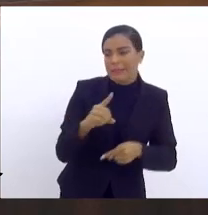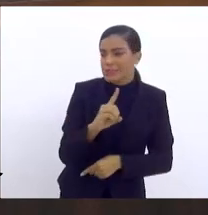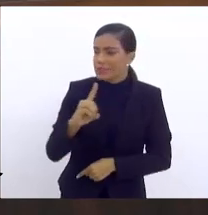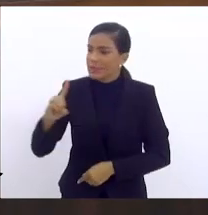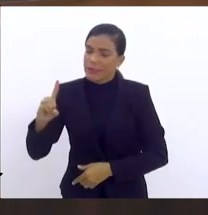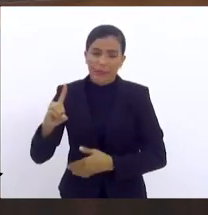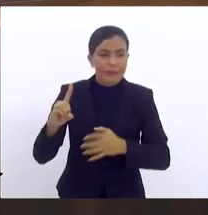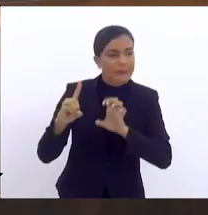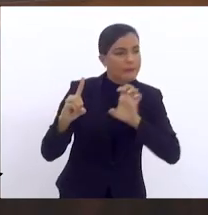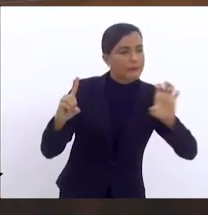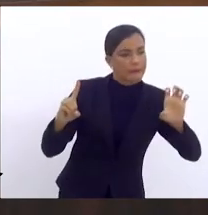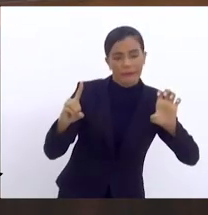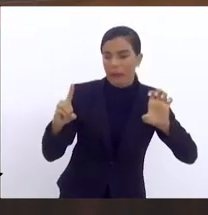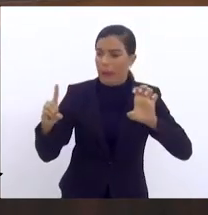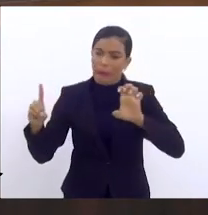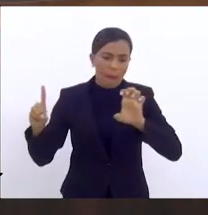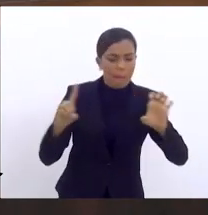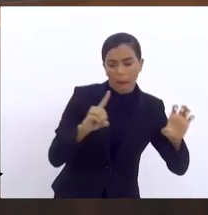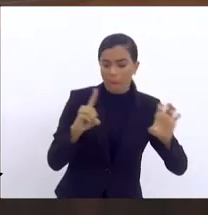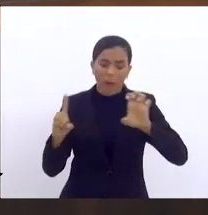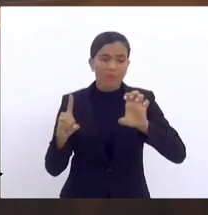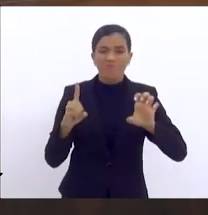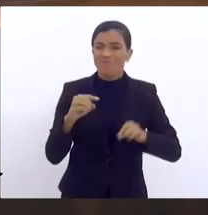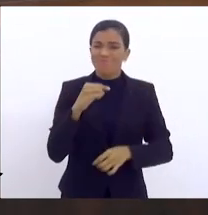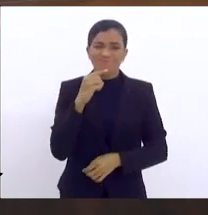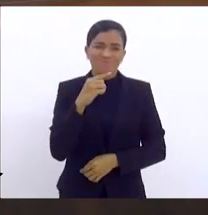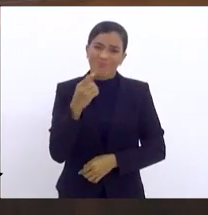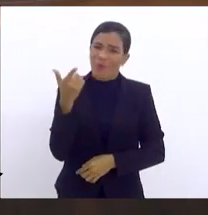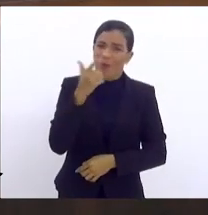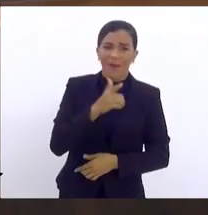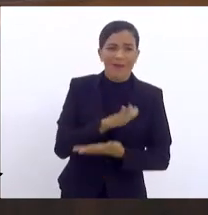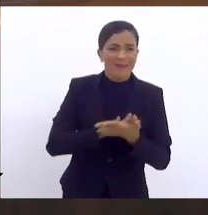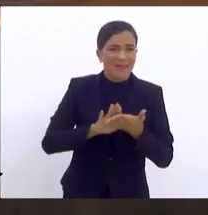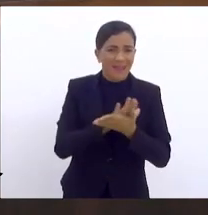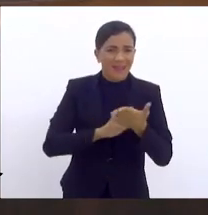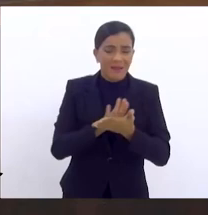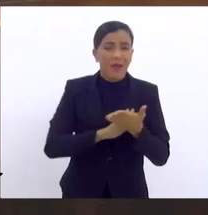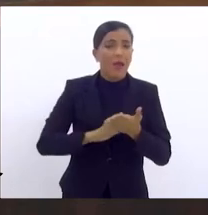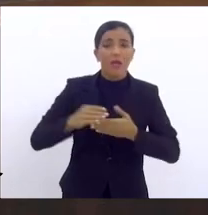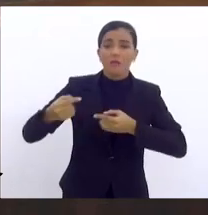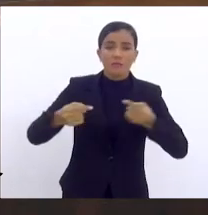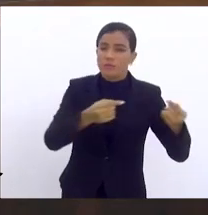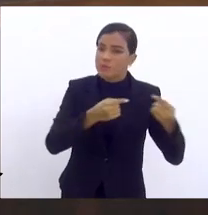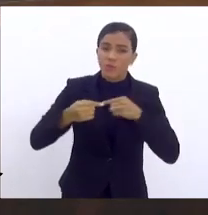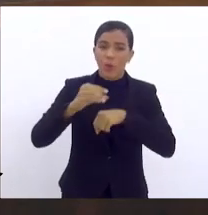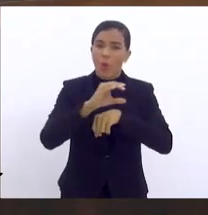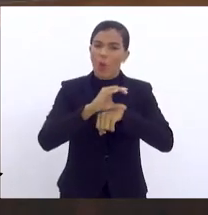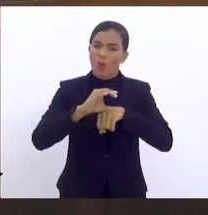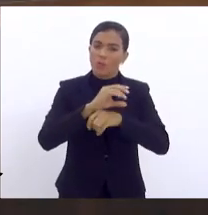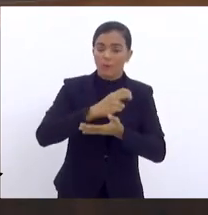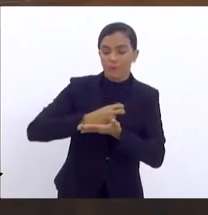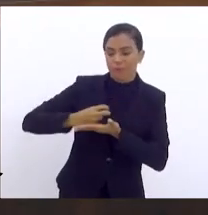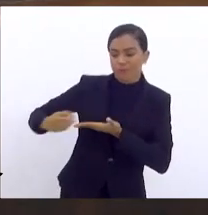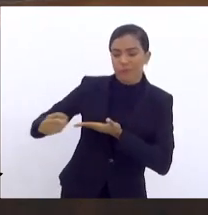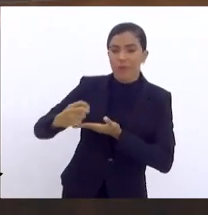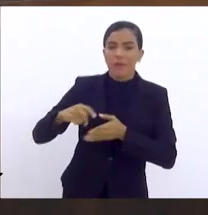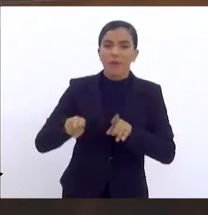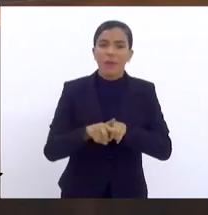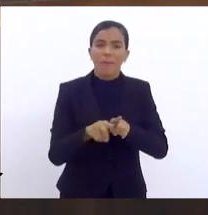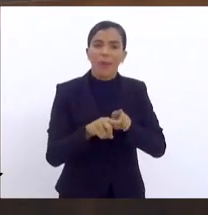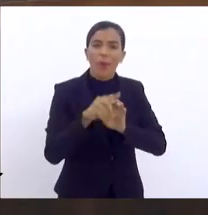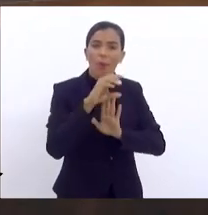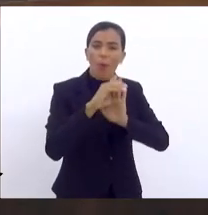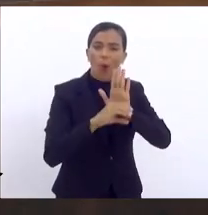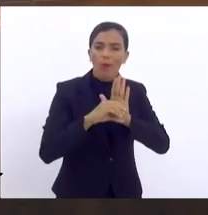de esquerda de direitos não vai ganhar nada o que tem que acontecer é discutir uma constituição ultrapassada é um código de processo